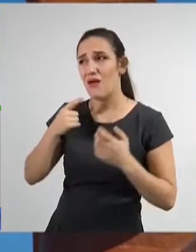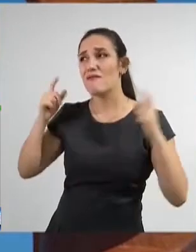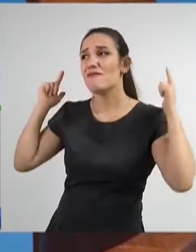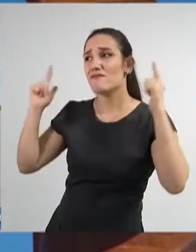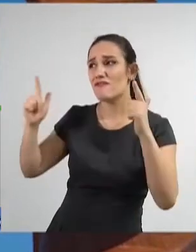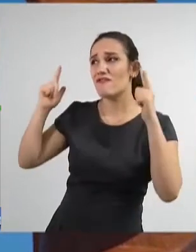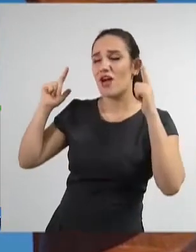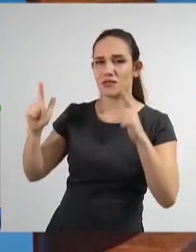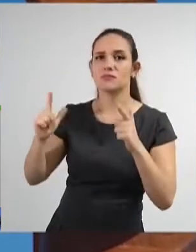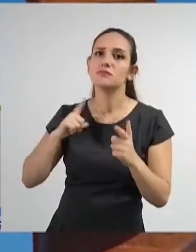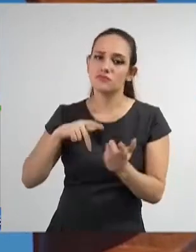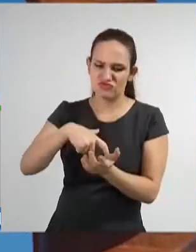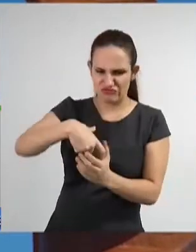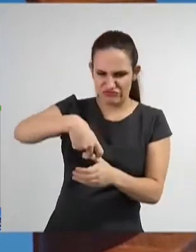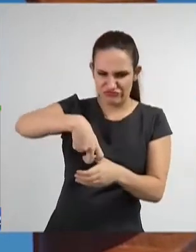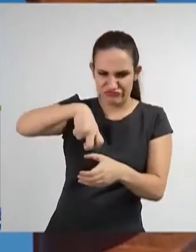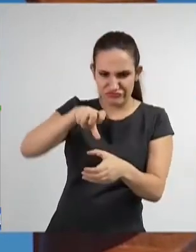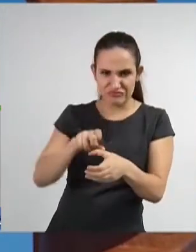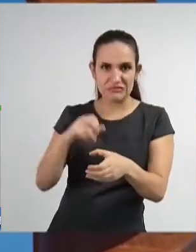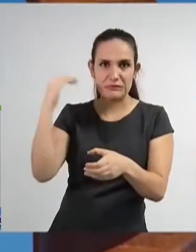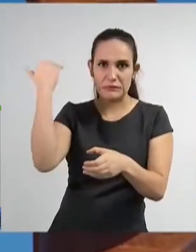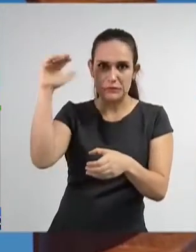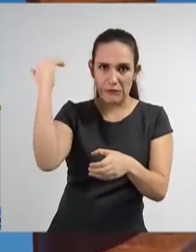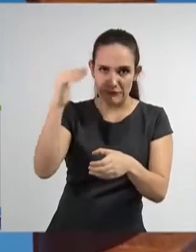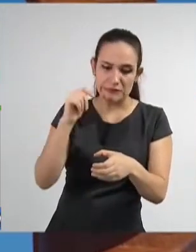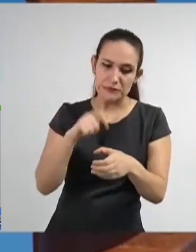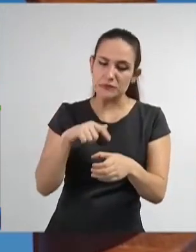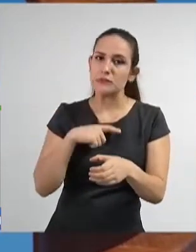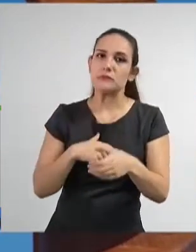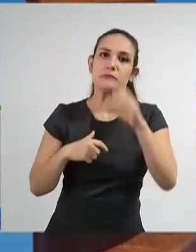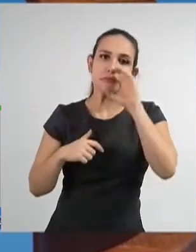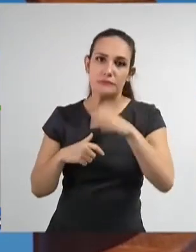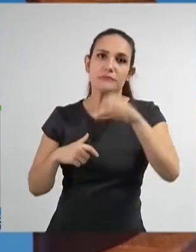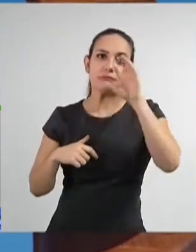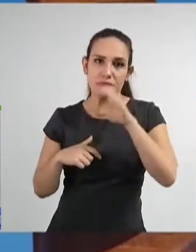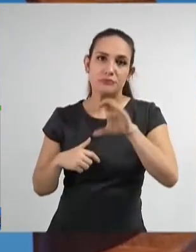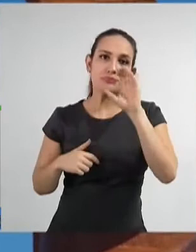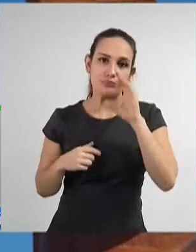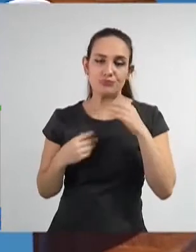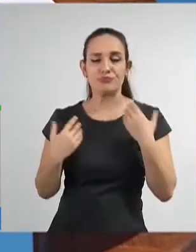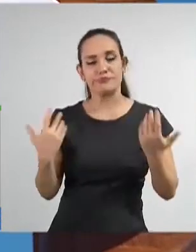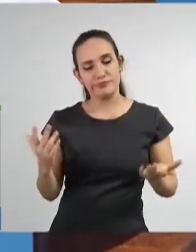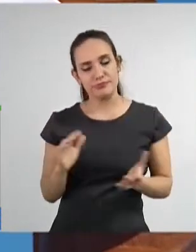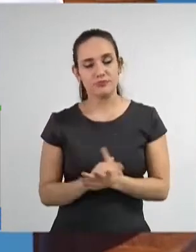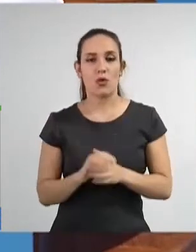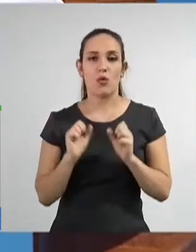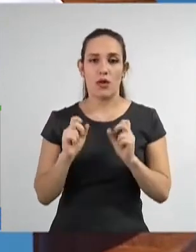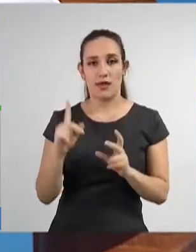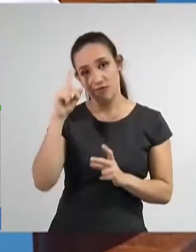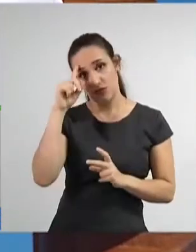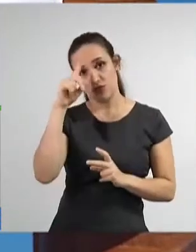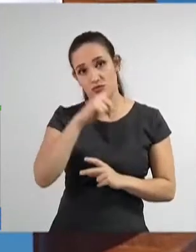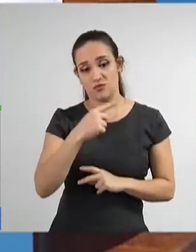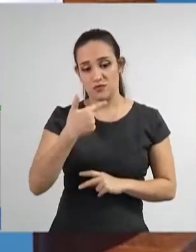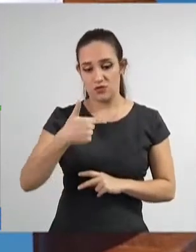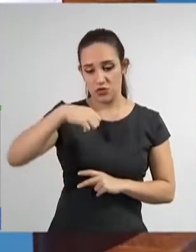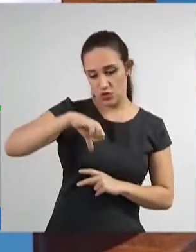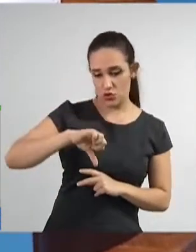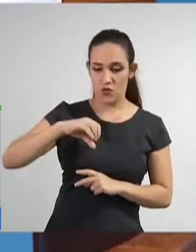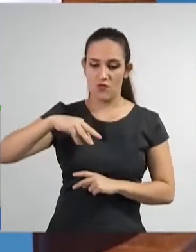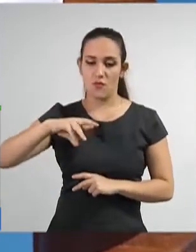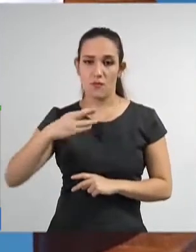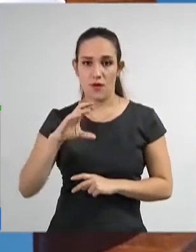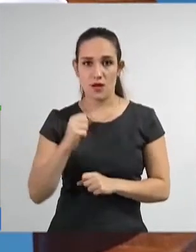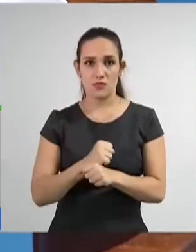e ele disse que realmente havia tomado. Já no dia 29 de março, morreu vítima de